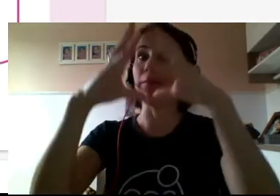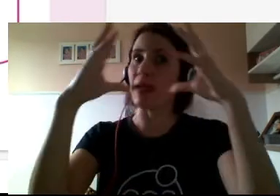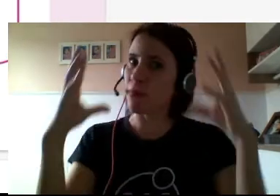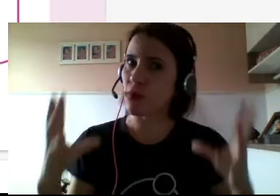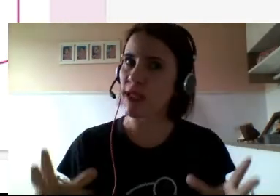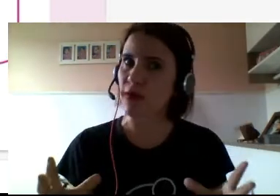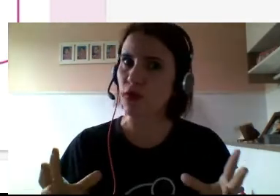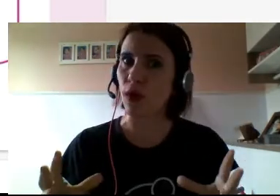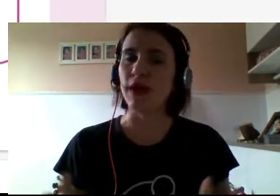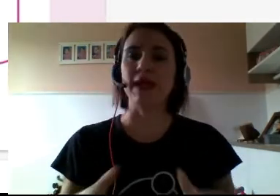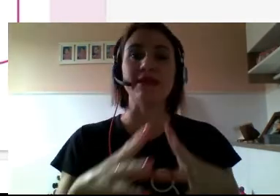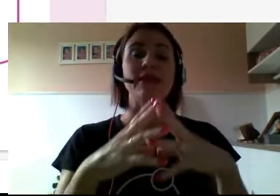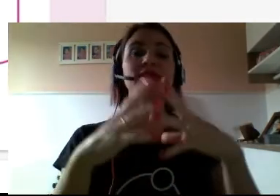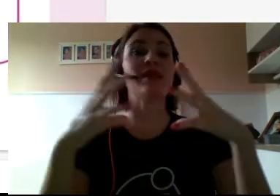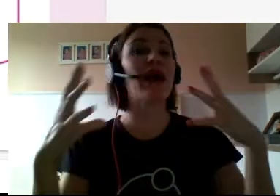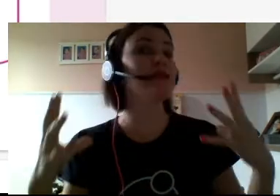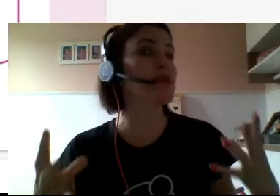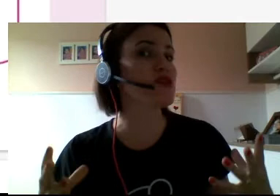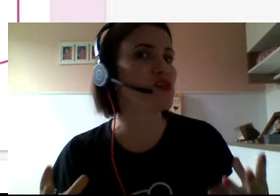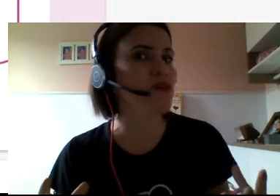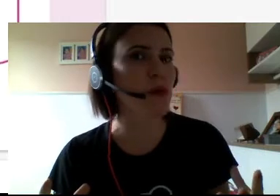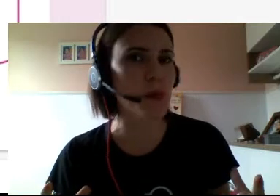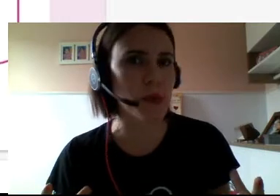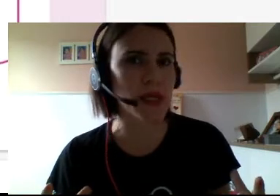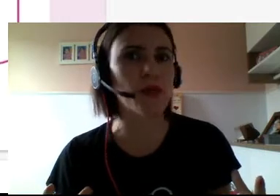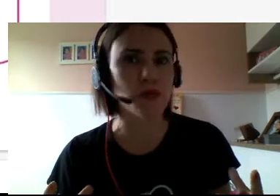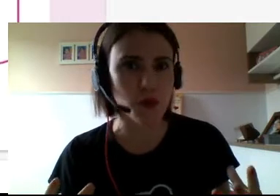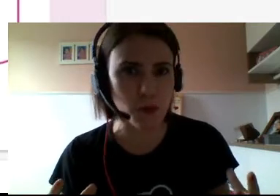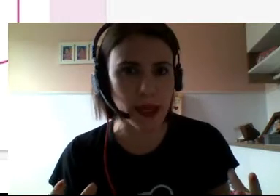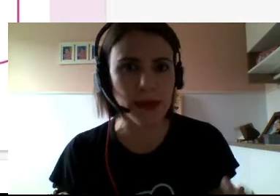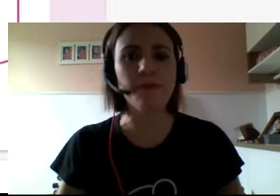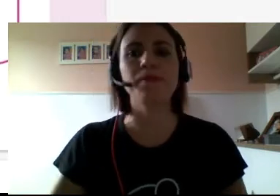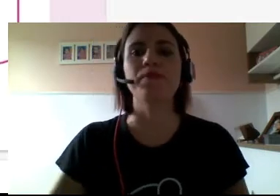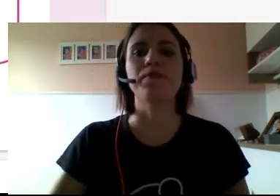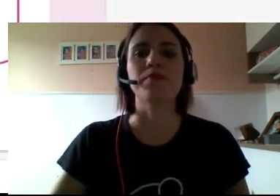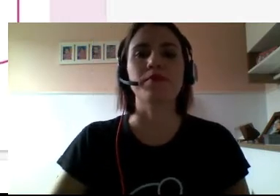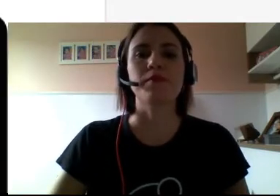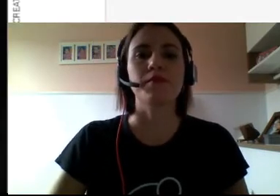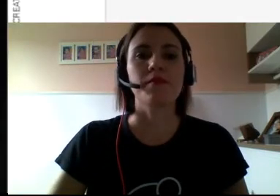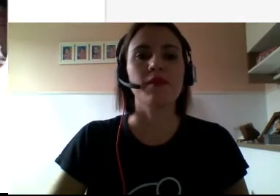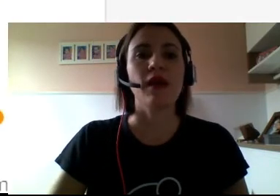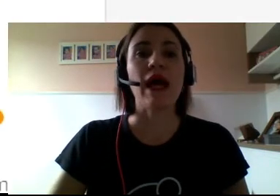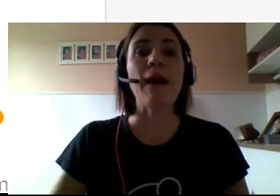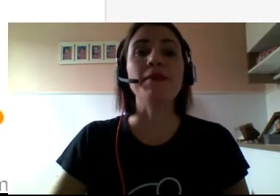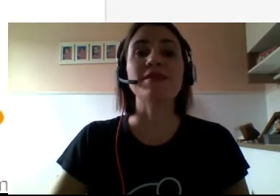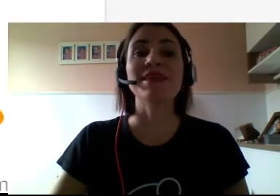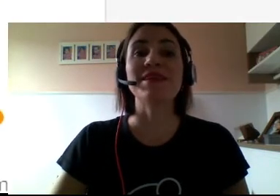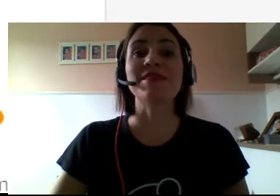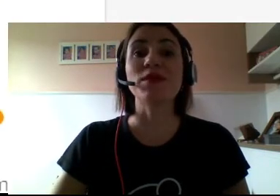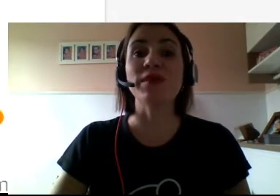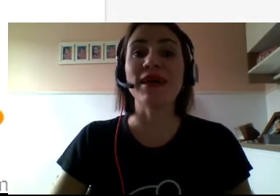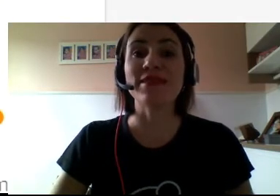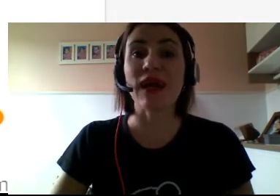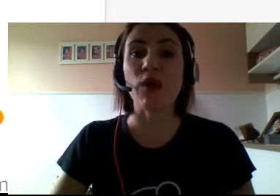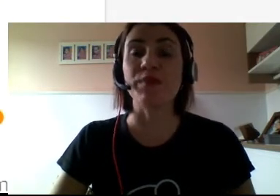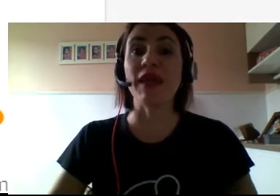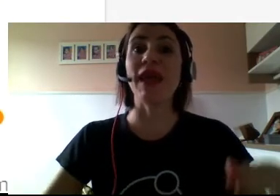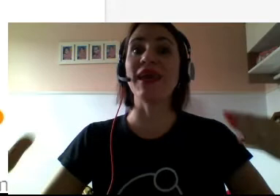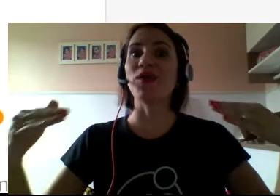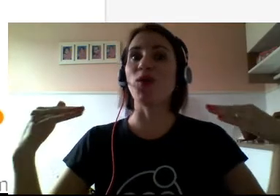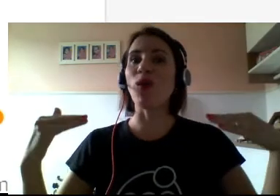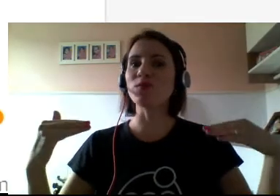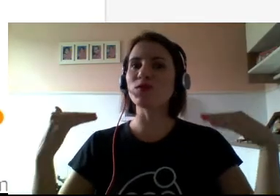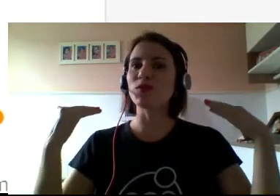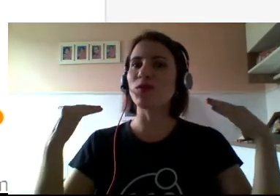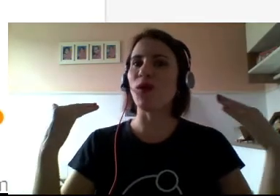gasta eu tenho que fazer bem bonito ele tem que ser Atrativa ou público tudo bem a apresentação teatral